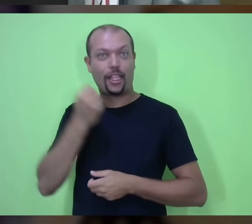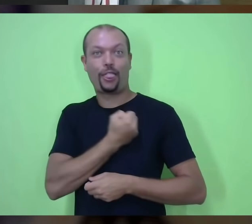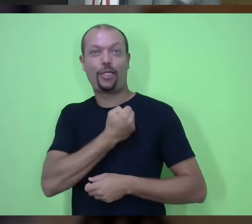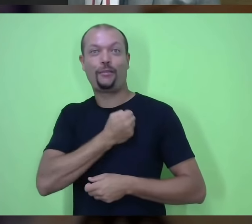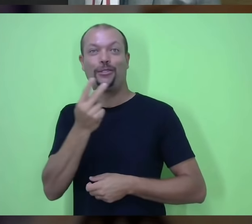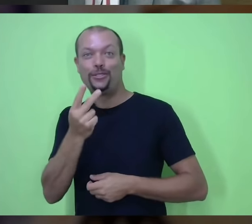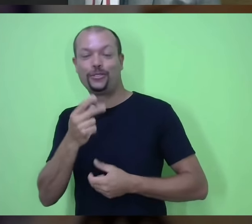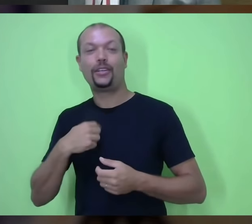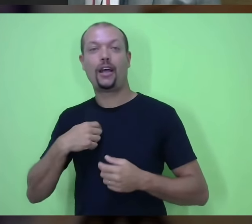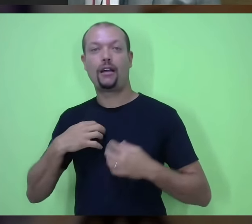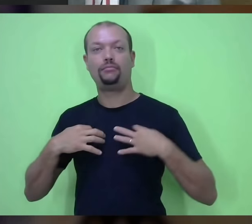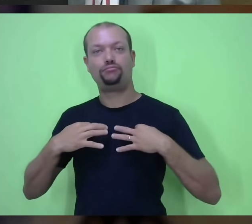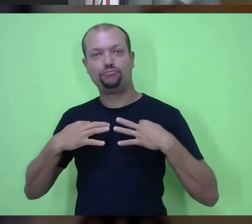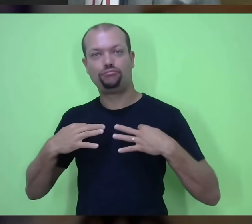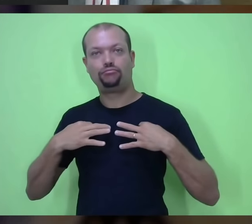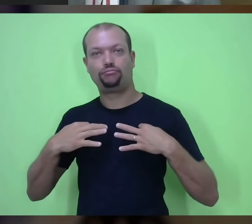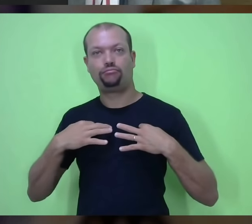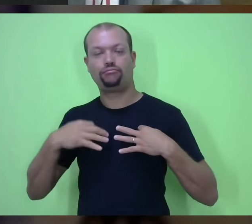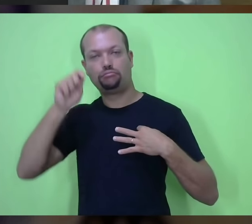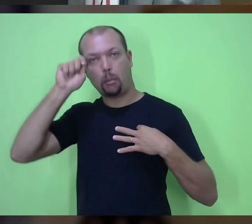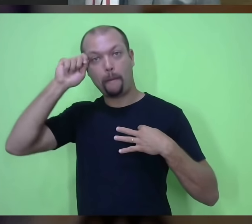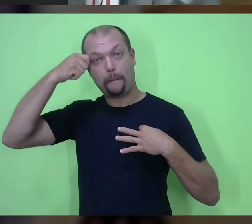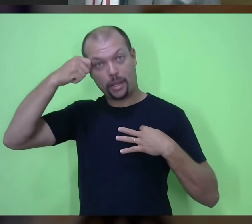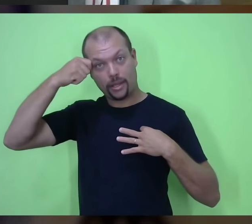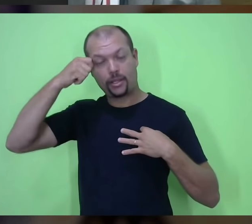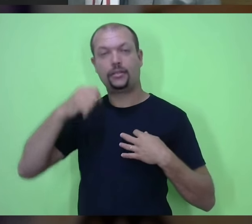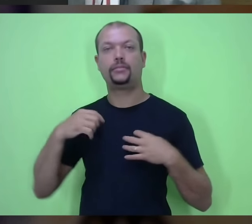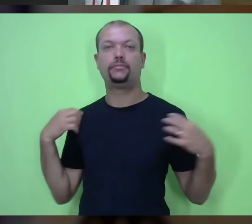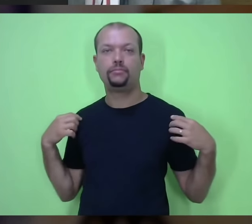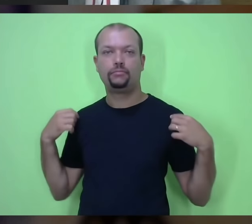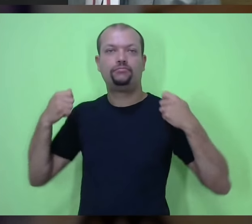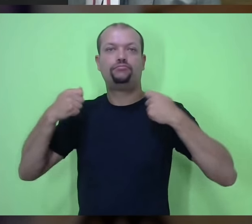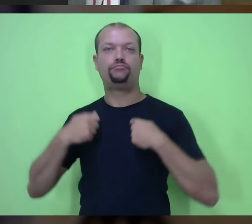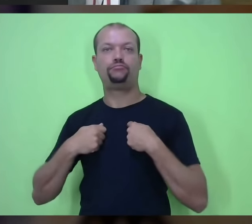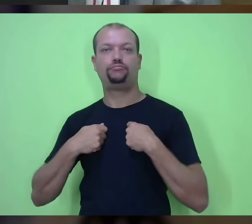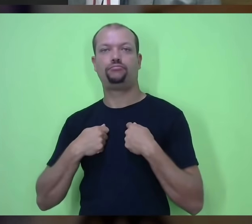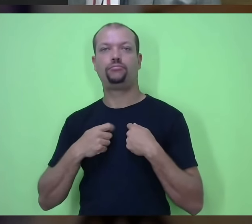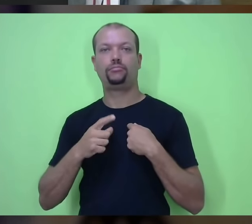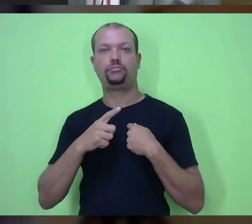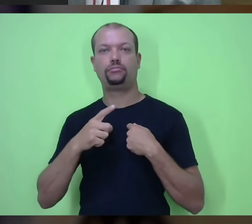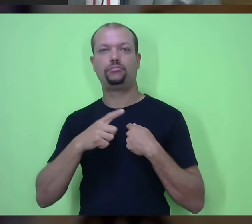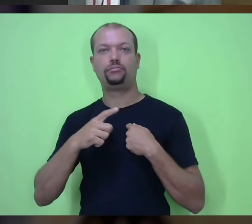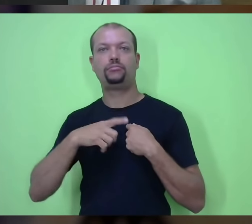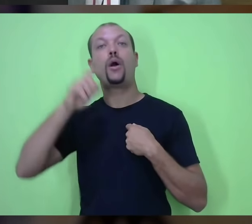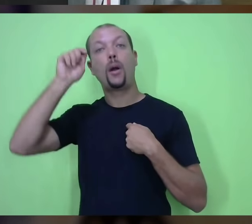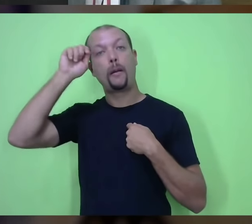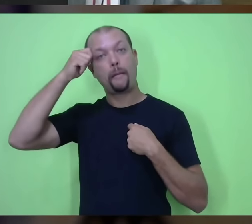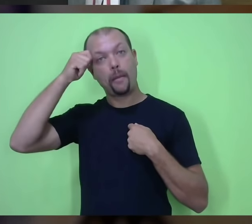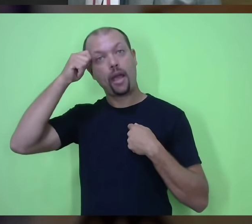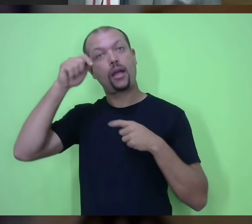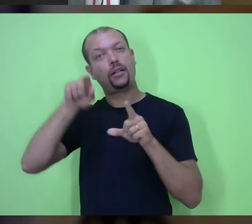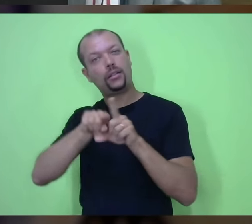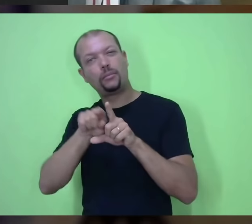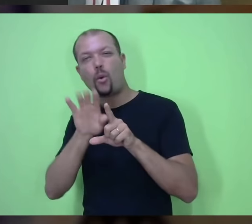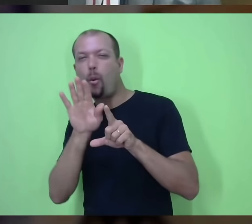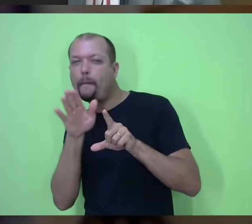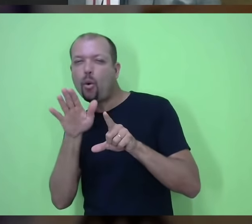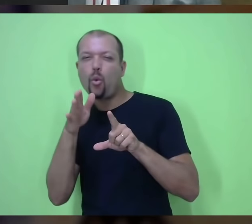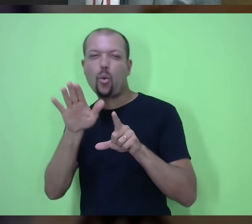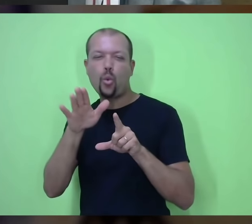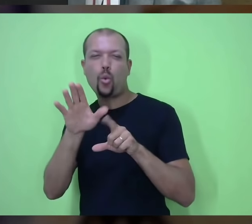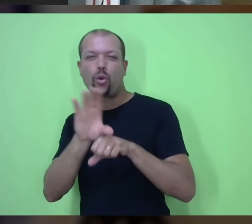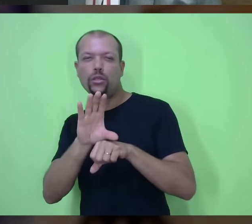número 2, eu estou vestindo uma camiseta de algodão preta, eu estou usando sobre a camiseta um terno preto, mas num tom um